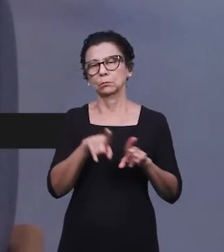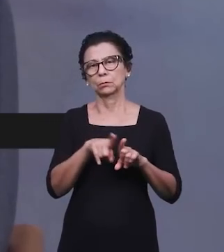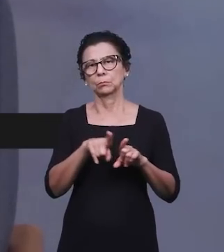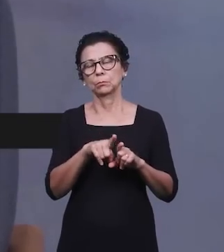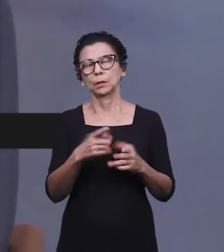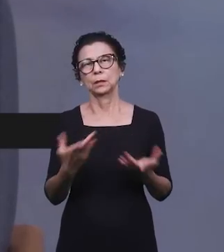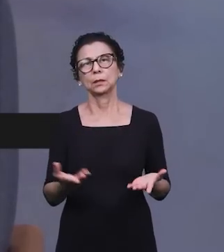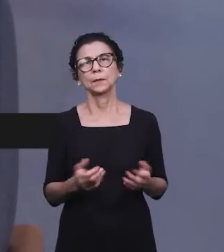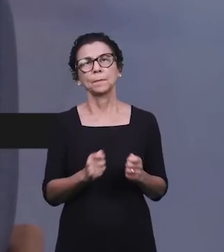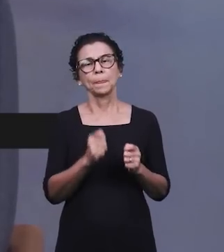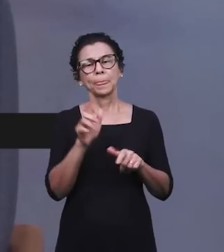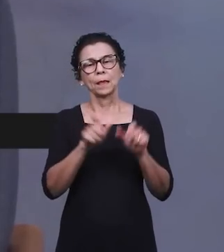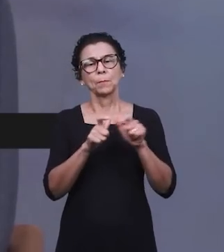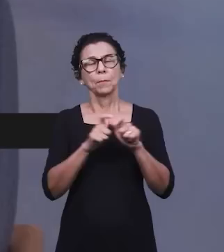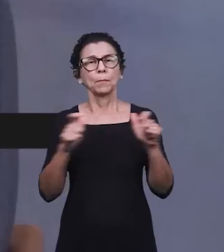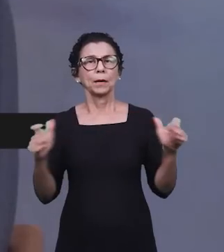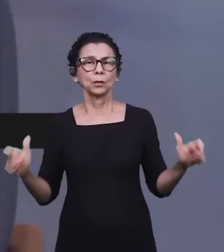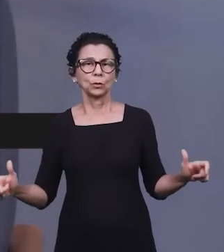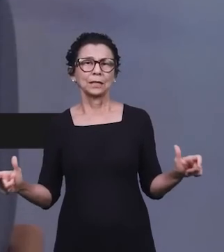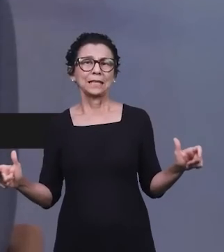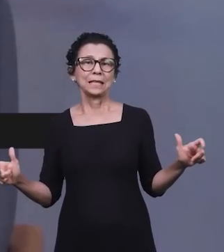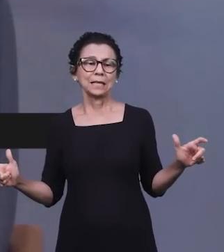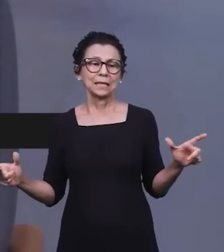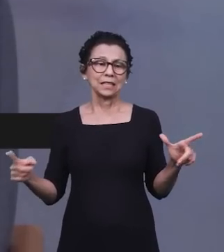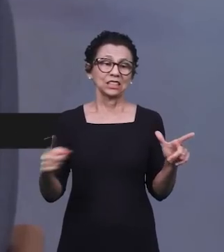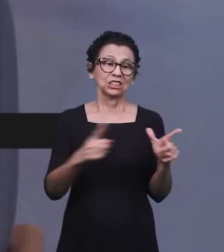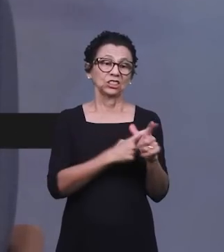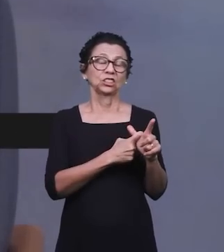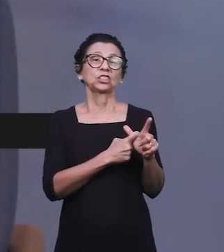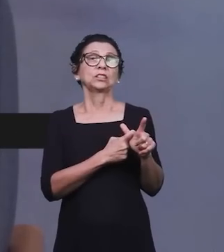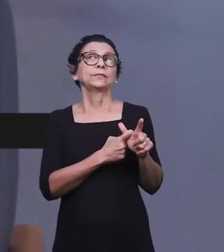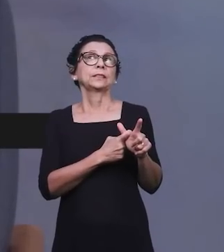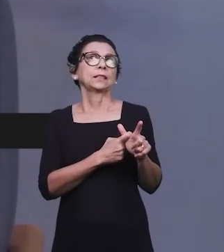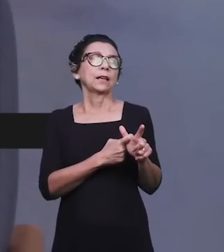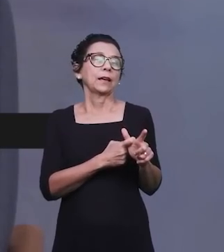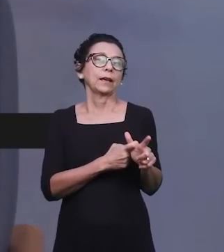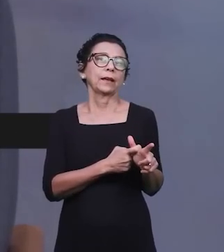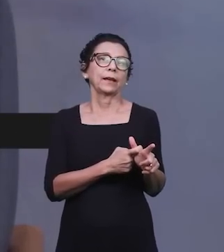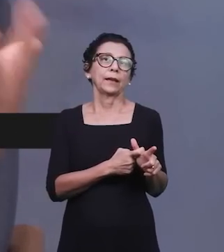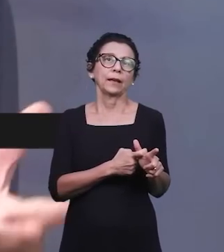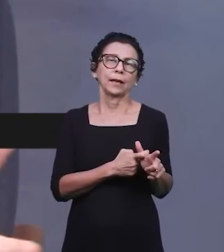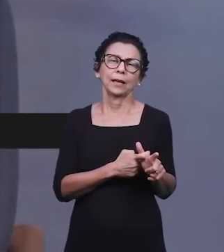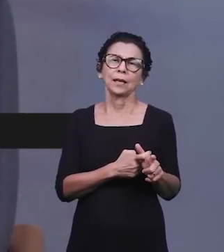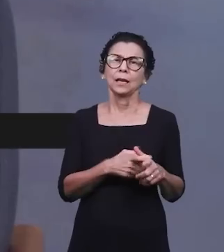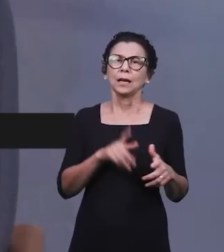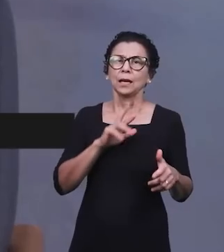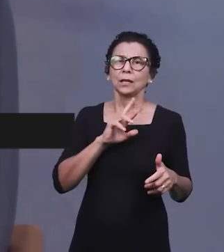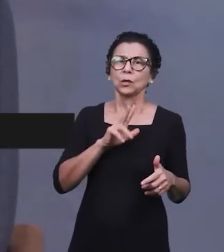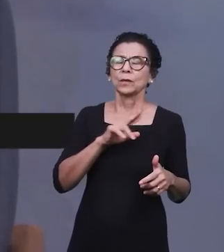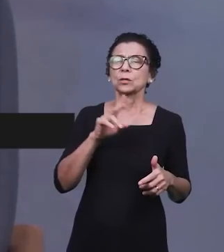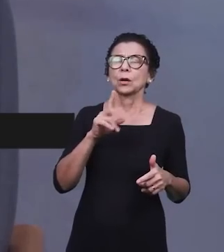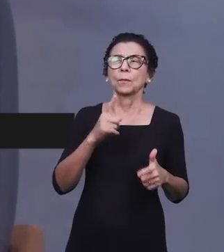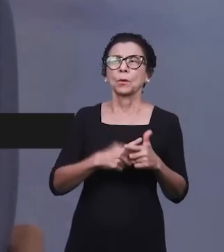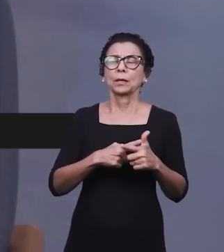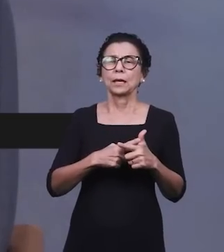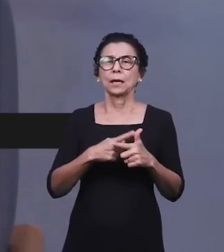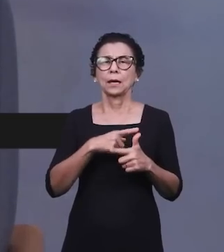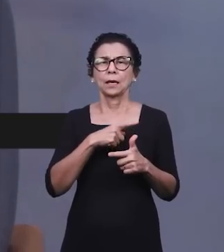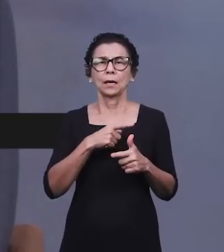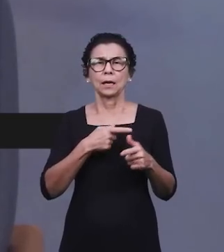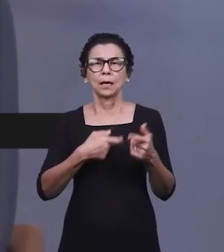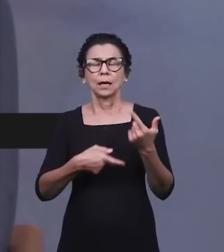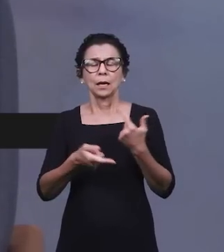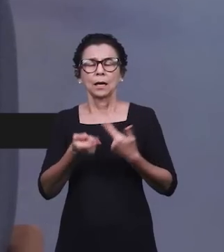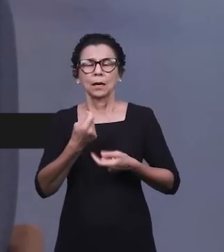a maioria das pessoas hoje elas caem em dívidas, né, não apenas por serem desorganizadas financeiramente, mas por